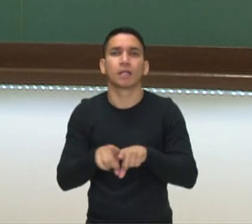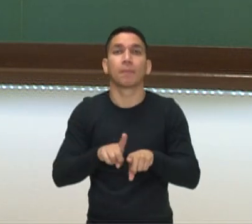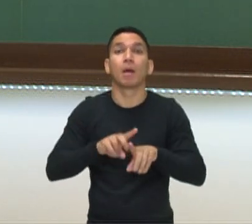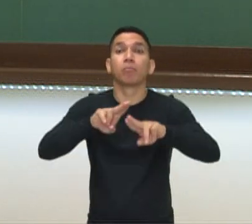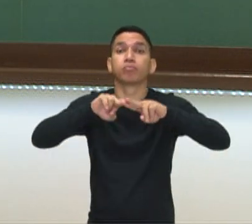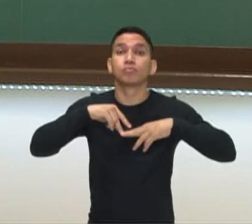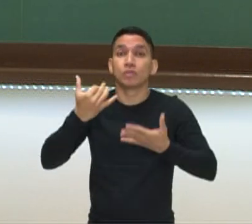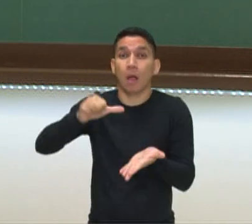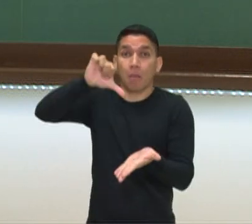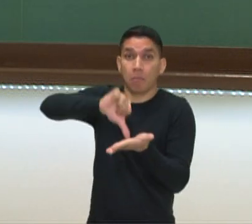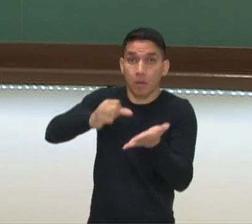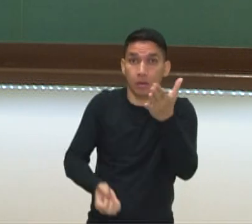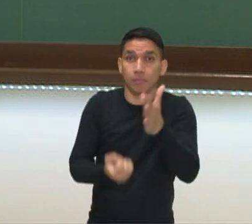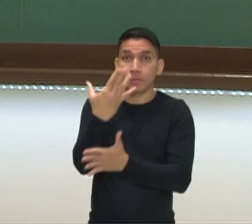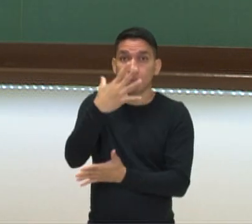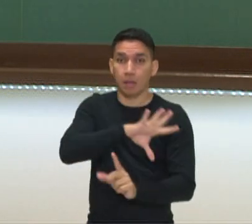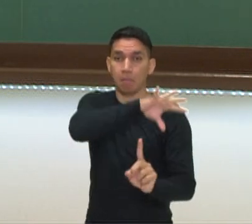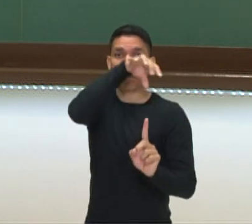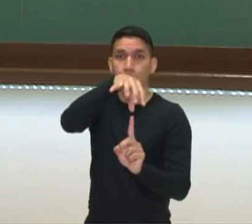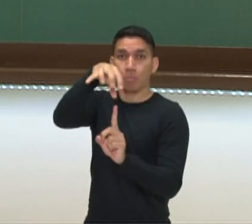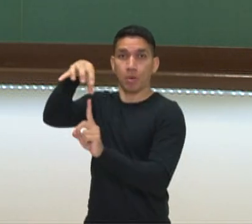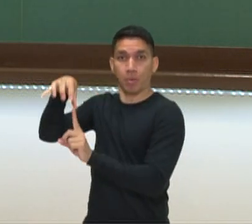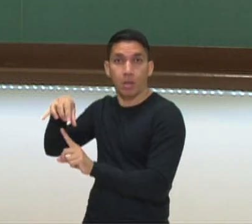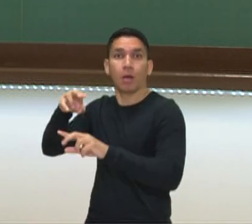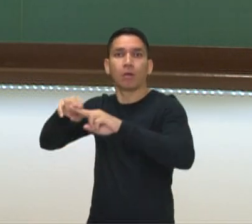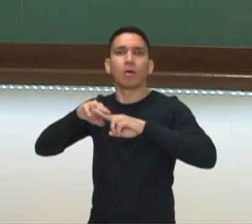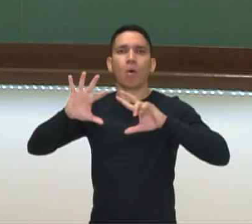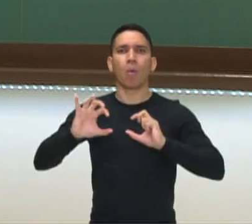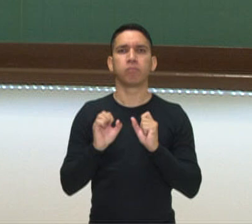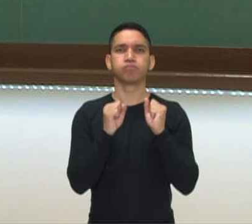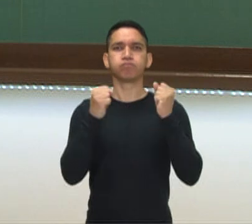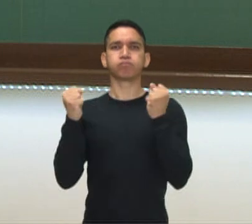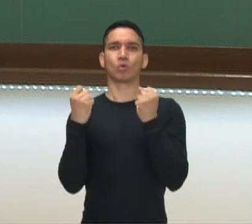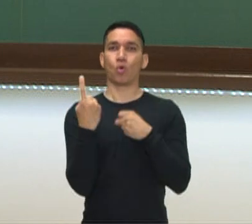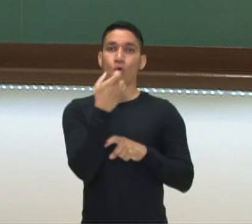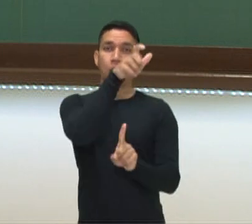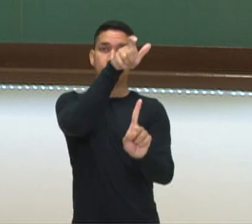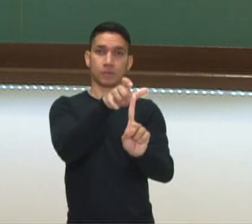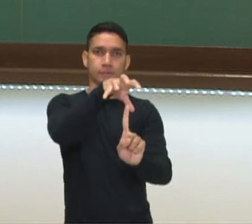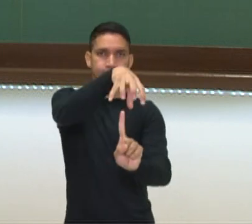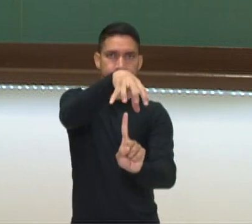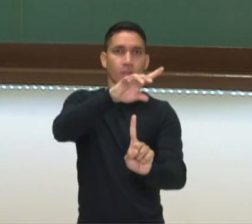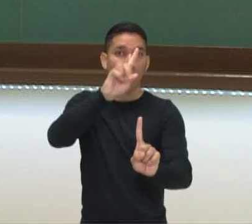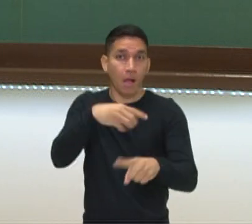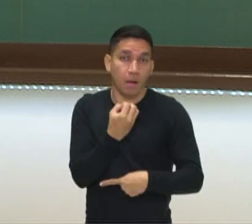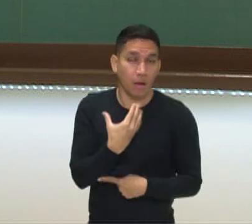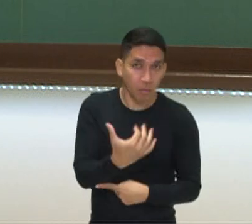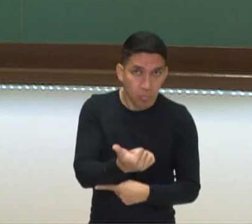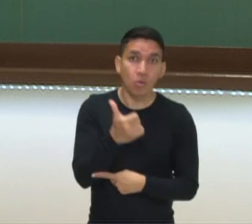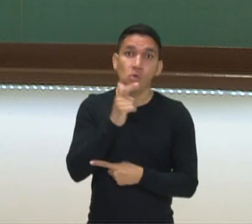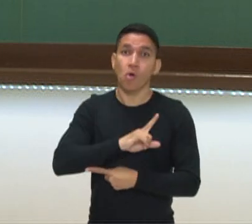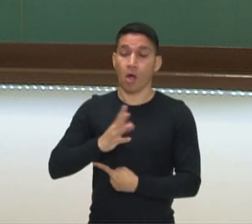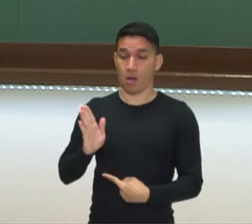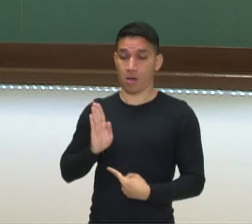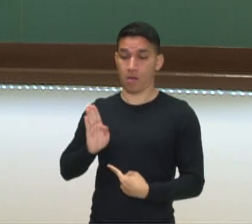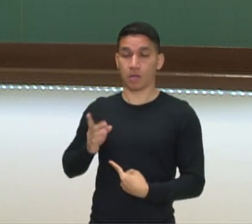a formação dessa monarquia, o poder concentrado na mão de um rei, seria bom para a